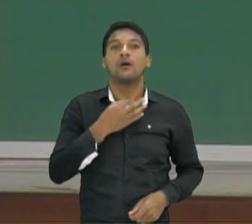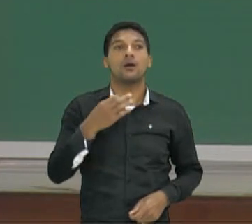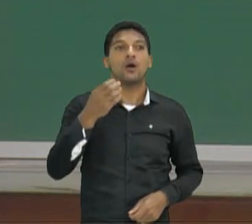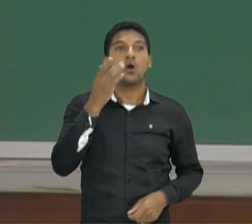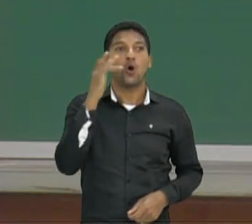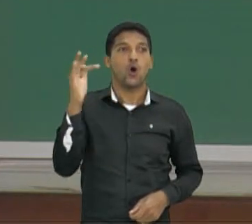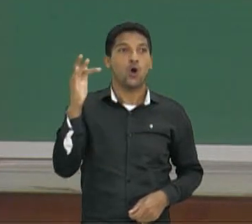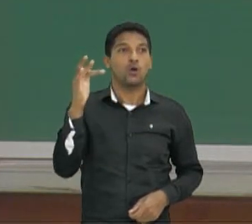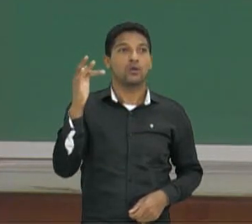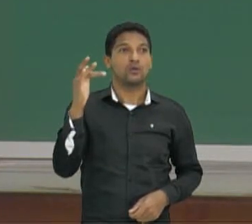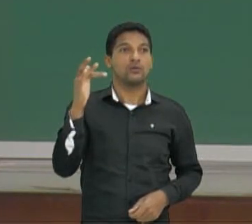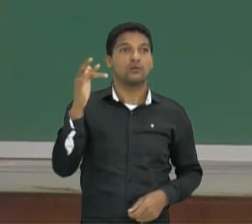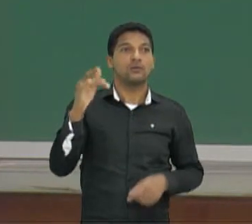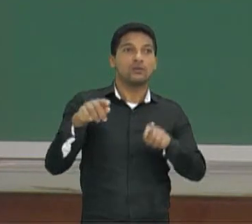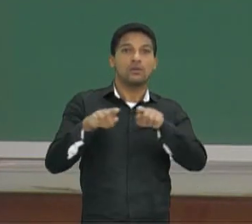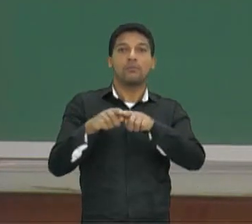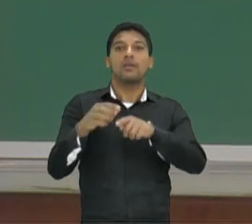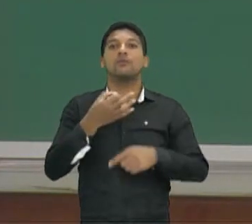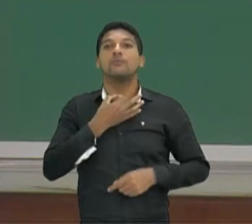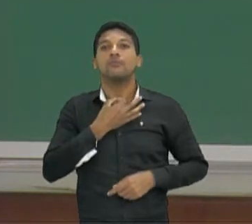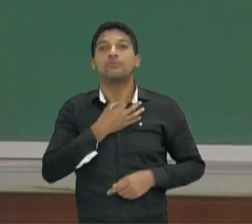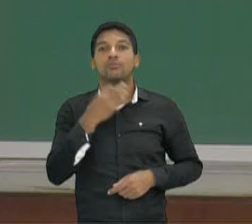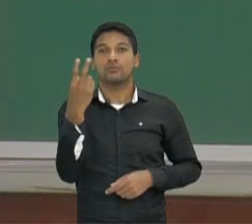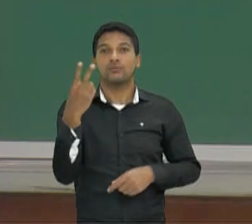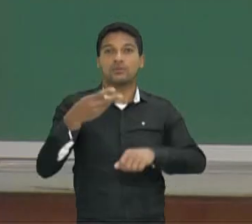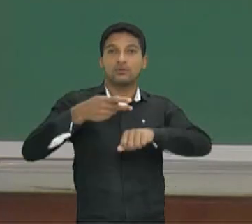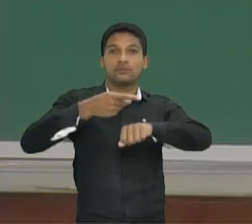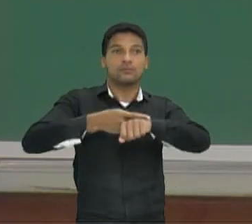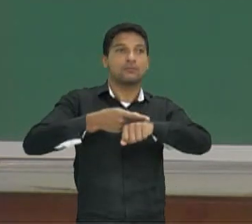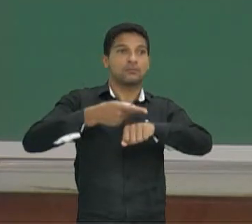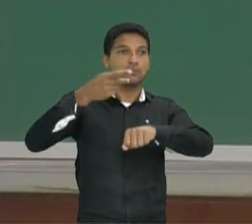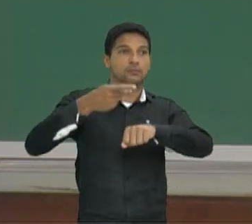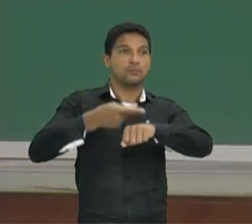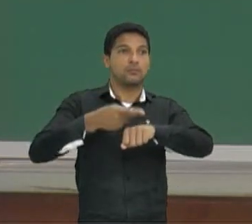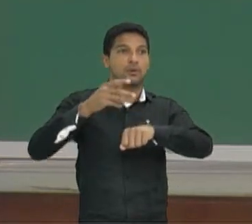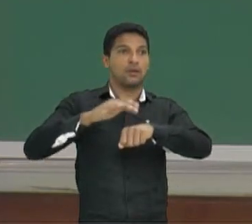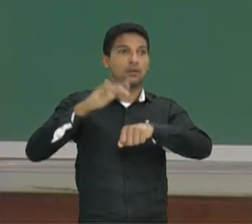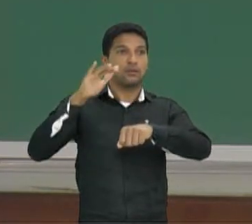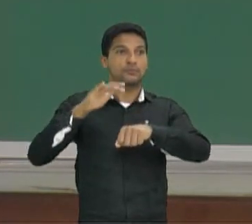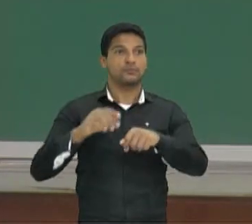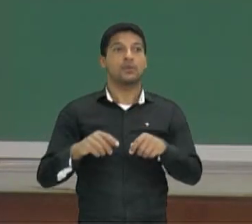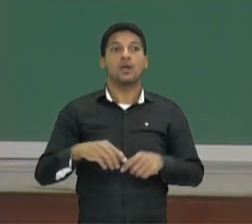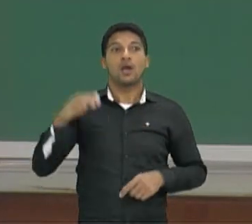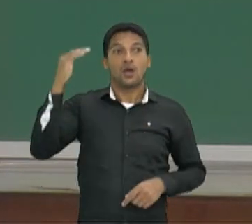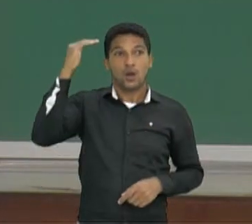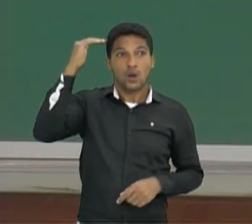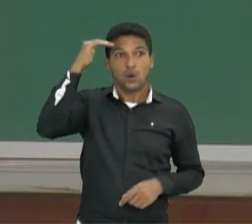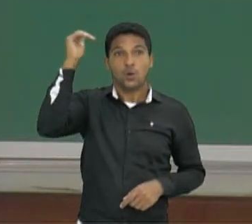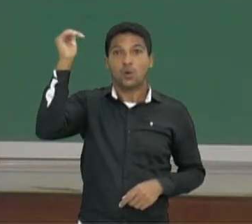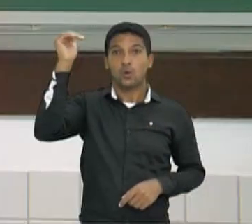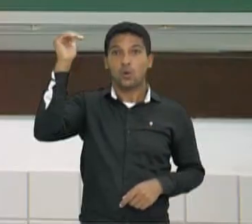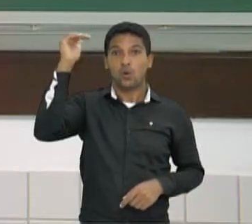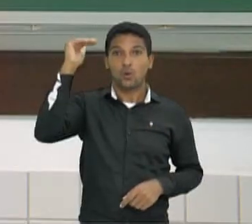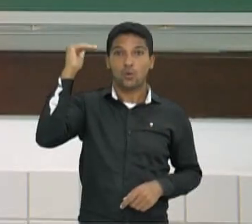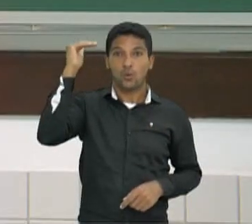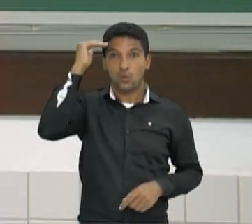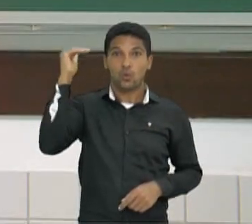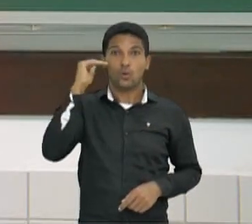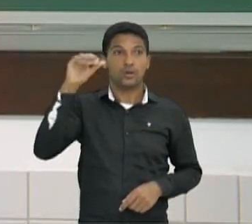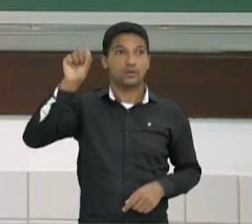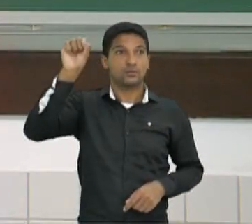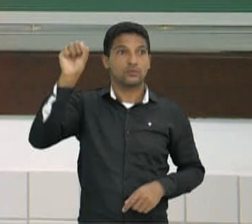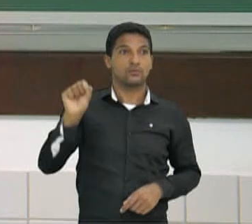né? Então tivemos 5 exibições do beisebol nas Olimpíadas. E em todas elas, Cuba